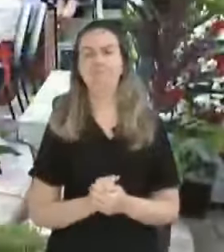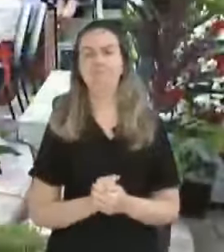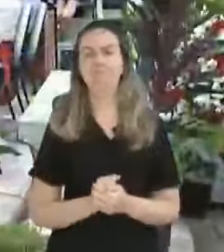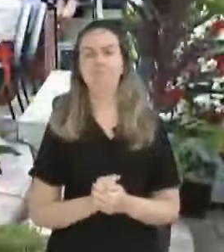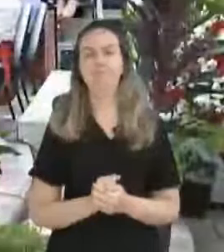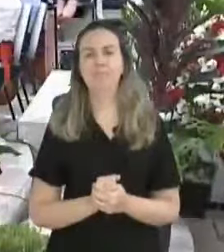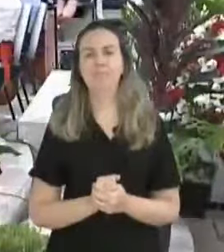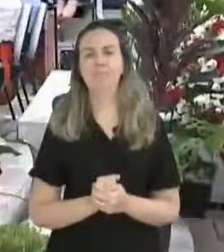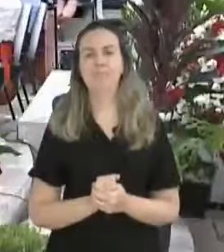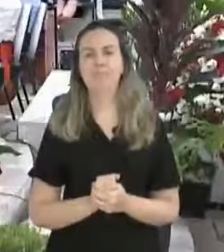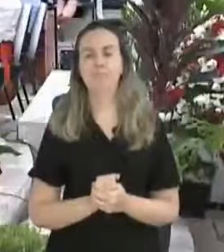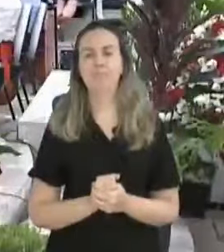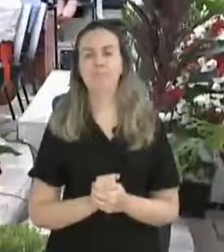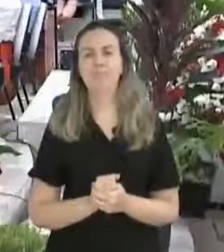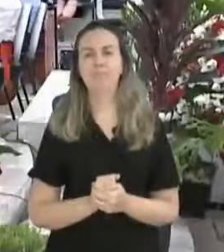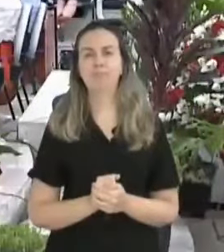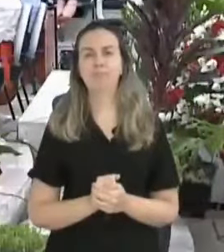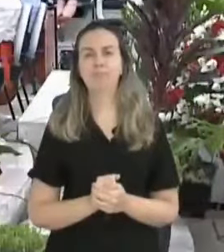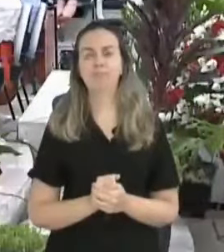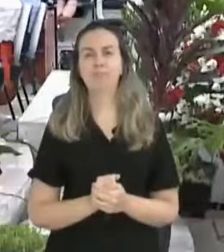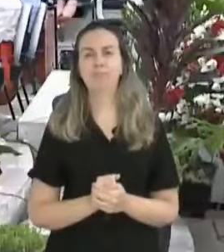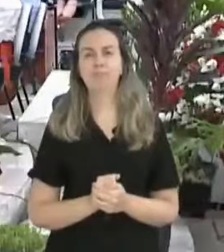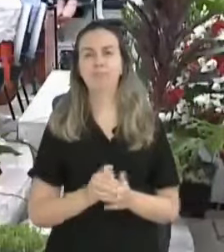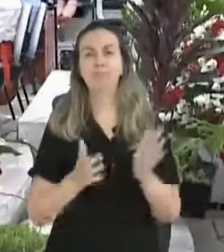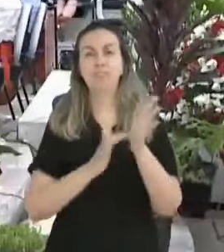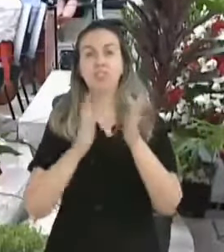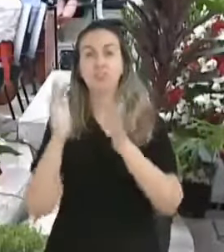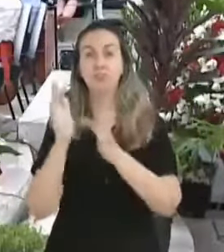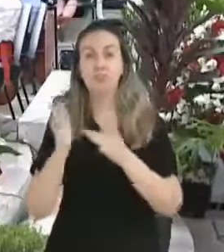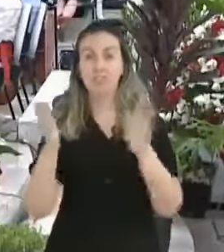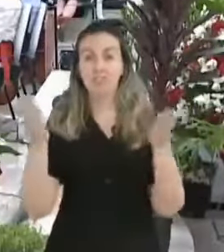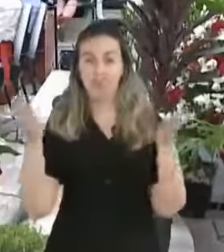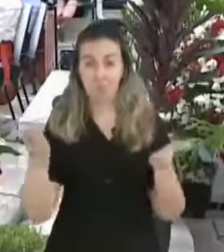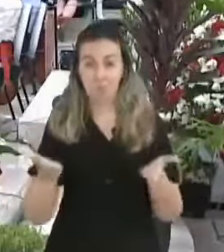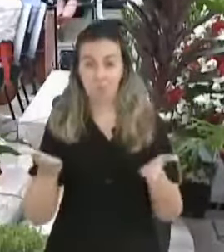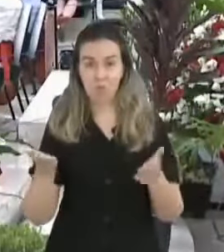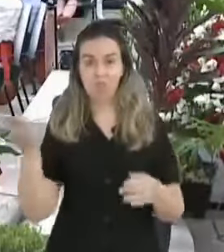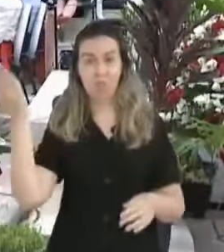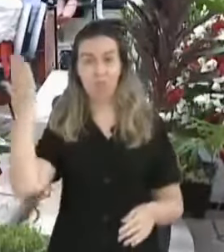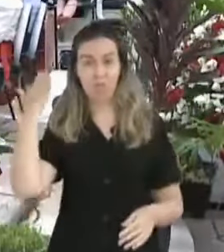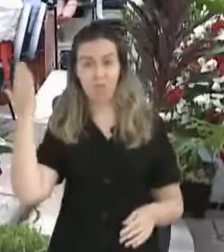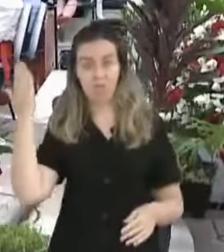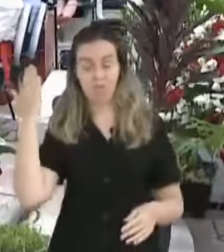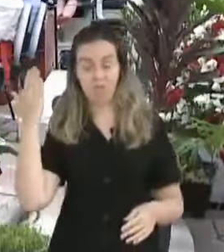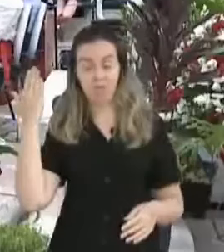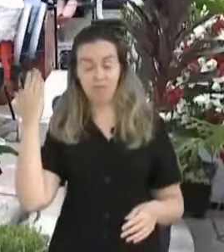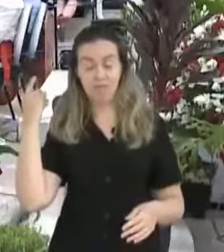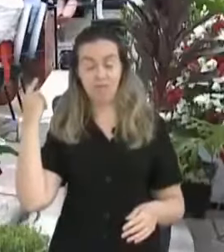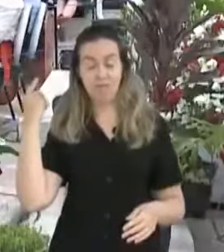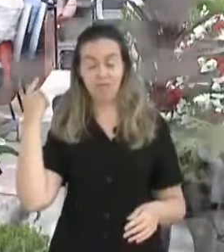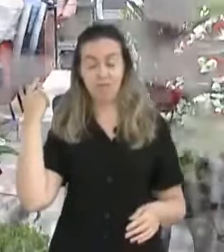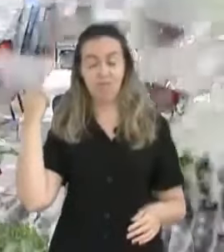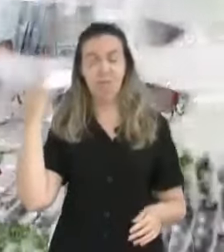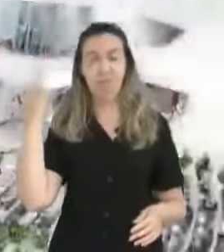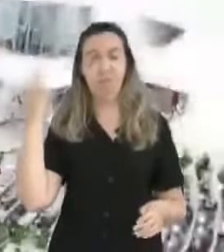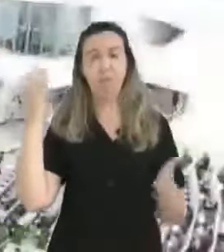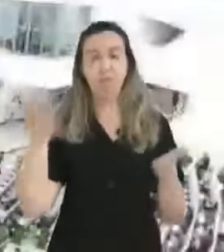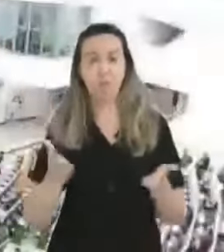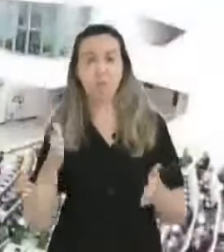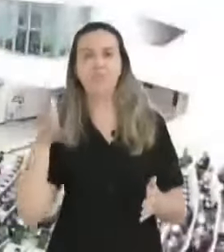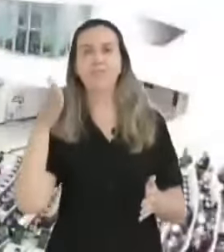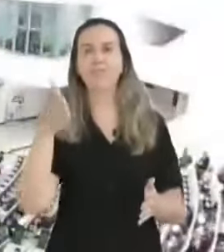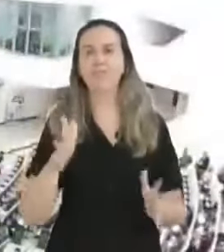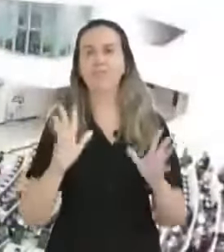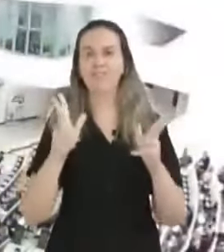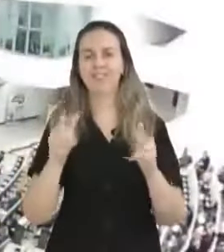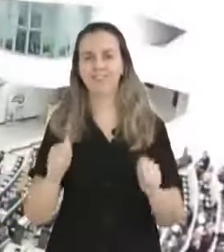do Apocalipse como aquele que era, que é e que há de vir, o Todo-Poderoso. Quantos